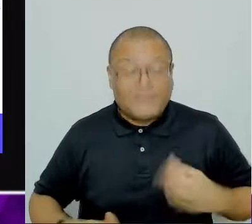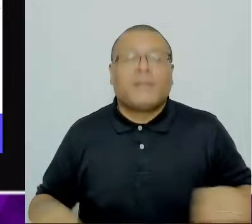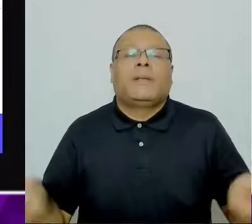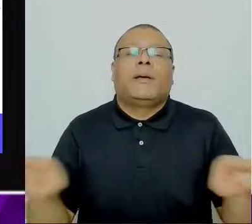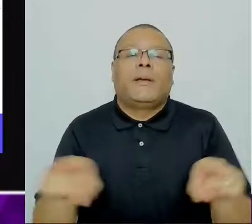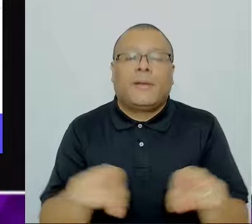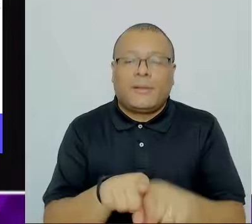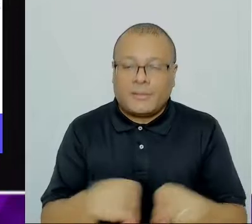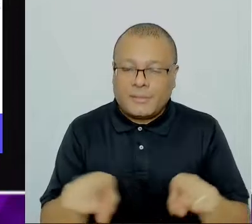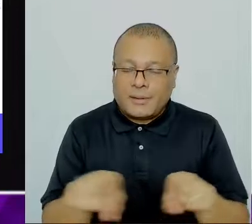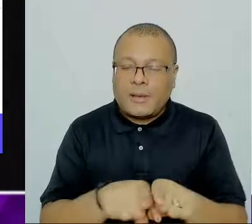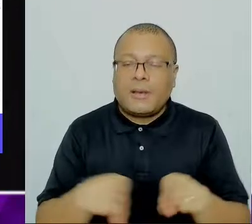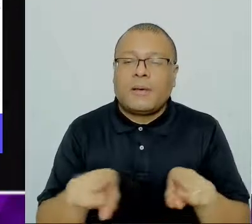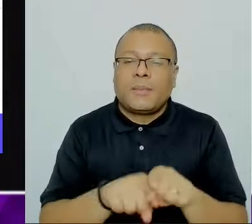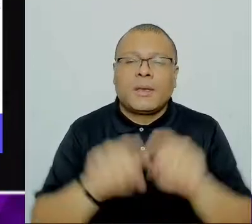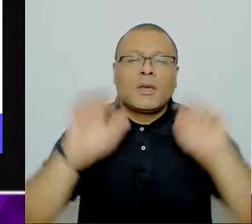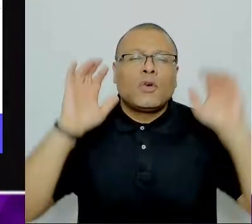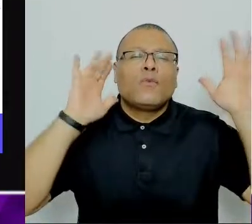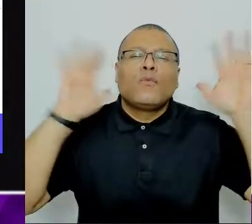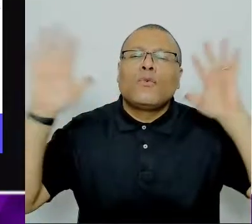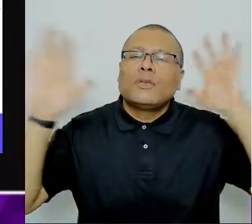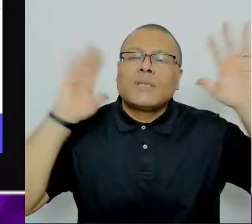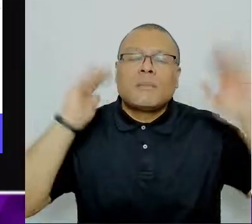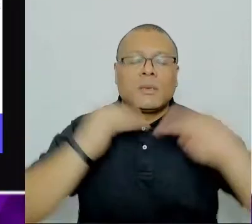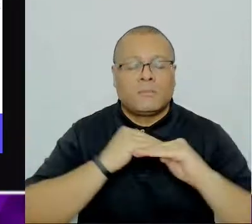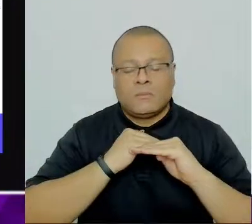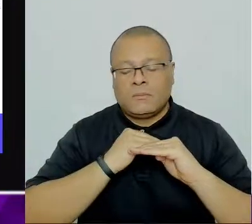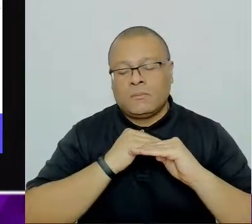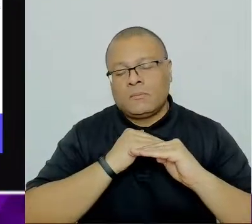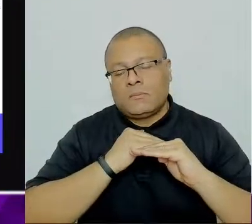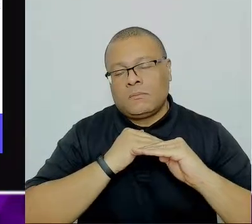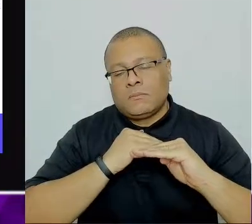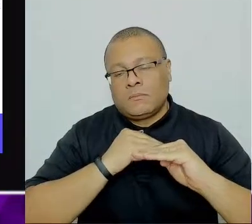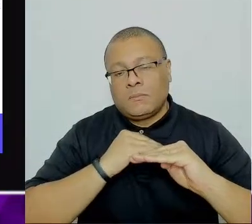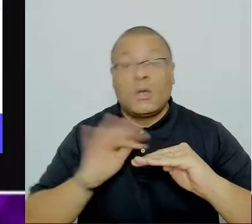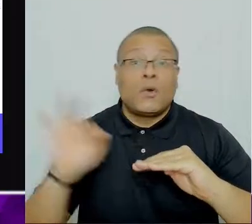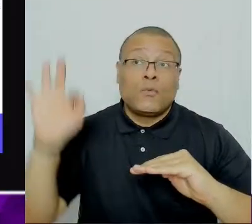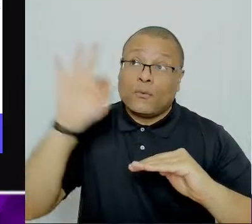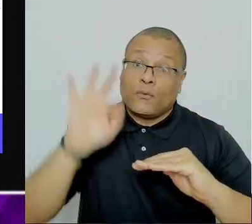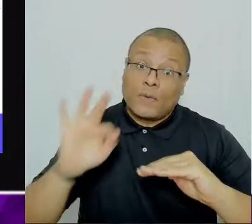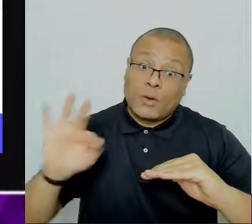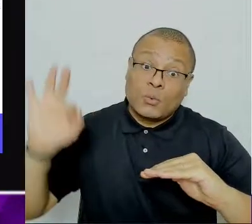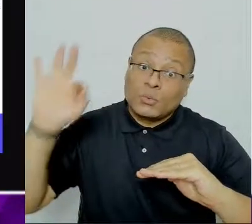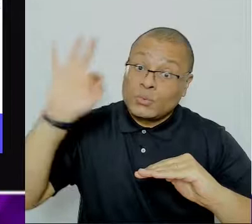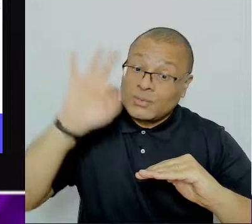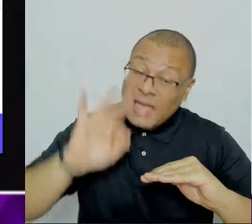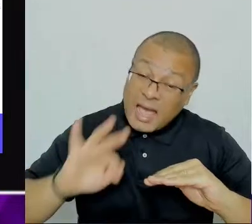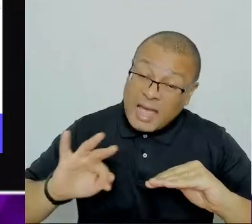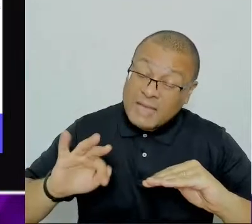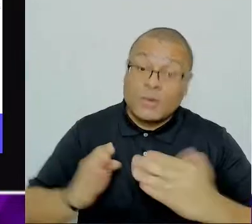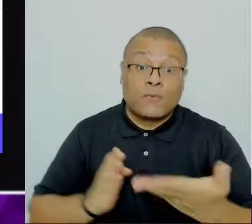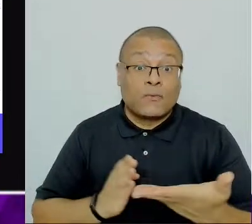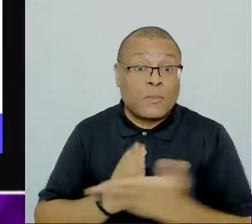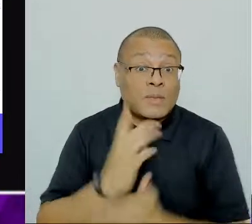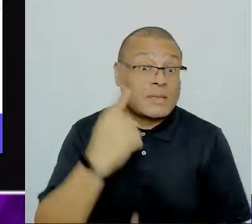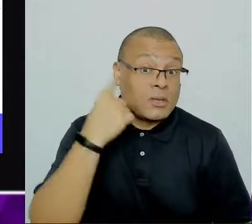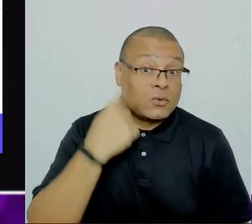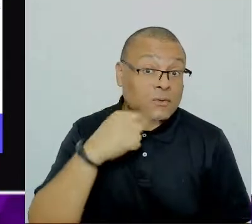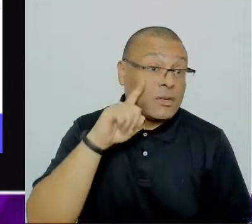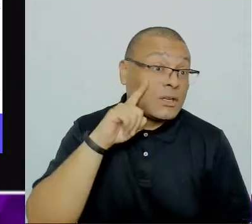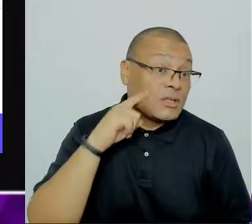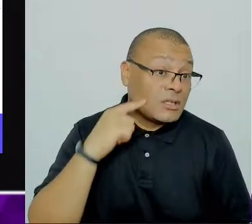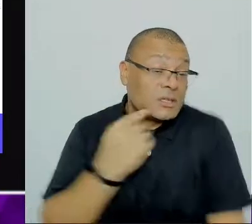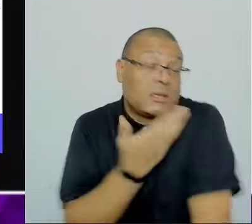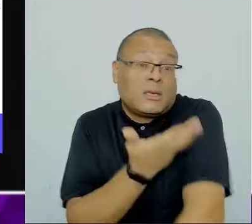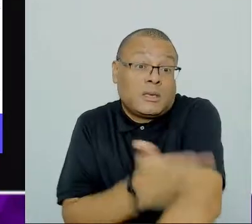gente pensa desse lado linear, de, poxa, eu vou fazer uma faculdade, vou passar num vestibular, vou começar lá com estagiário,